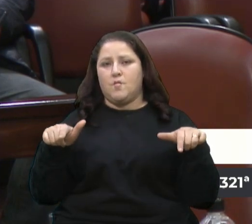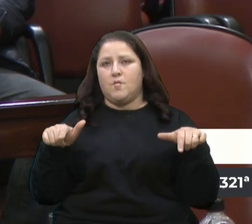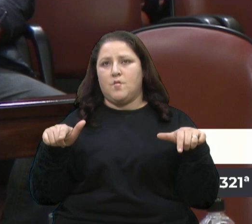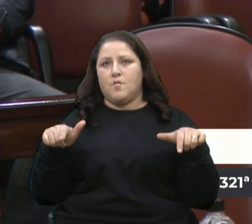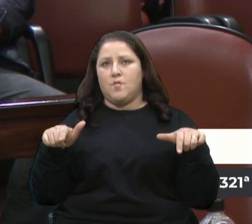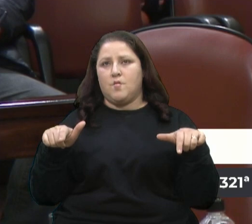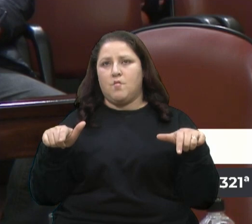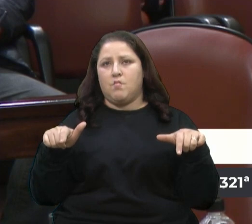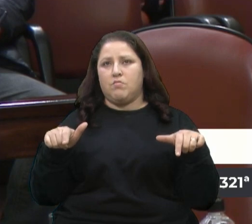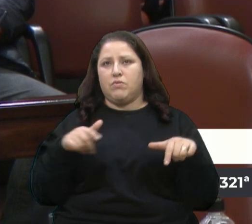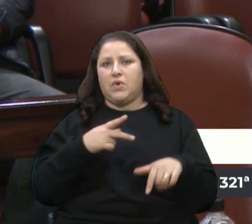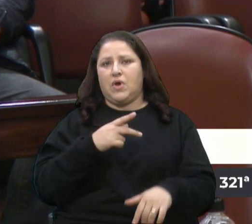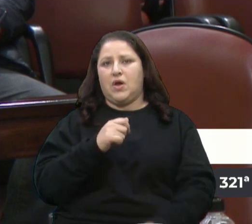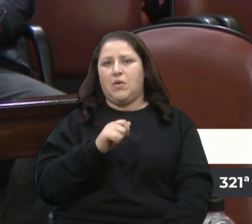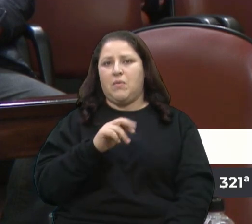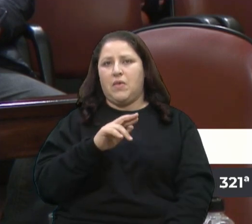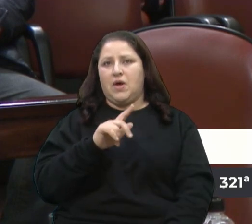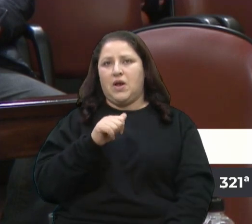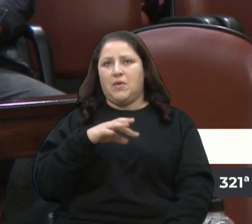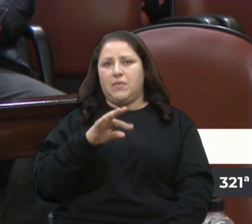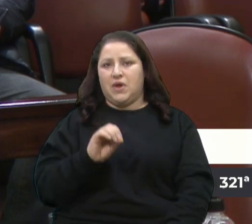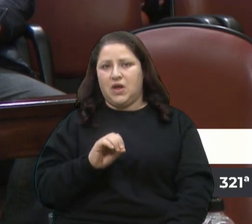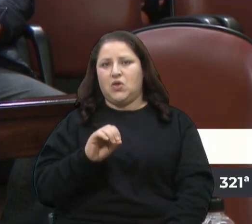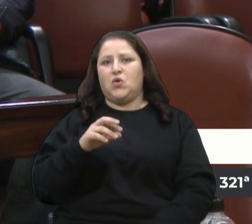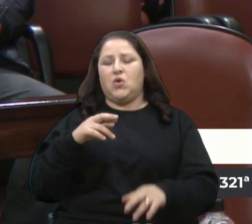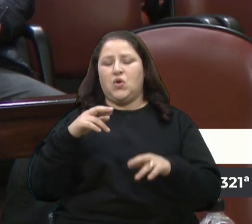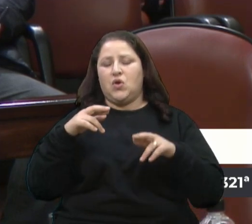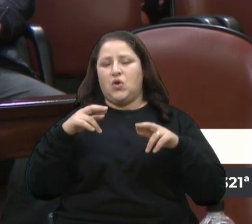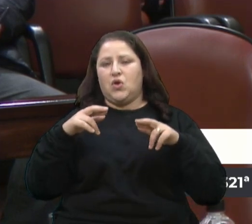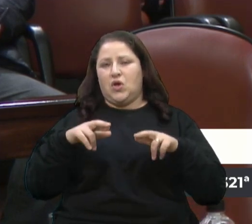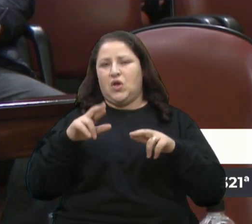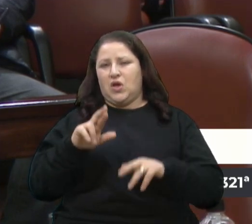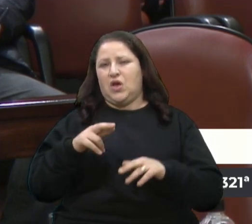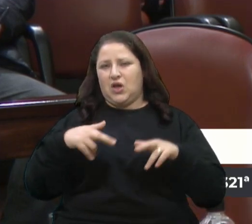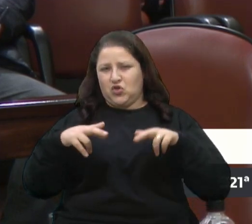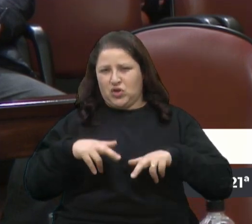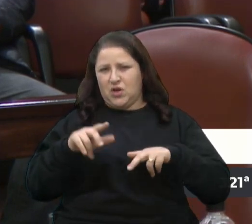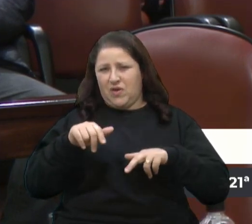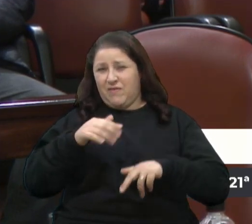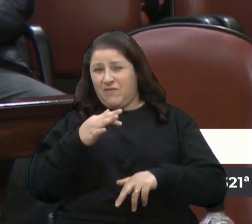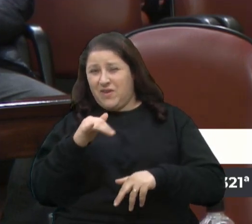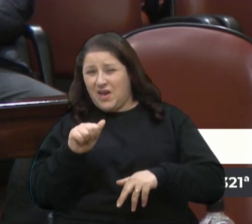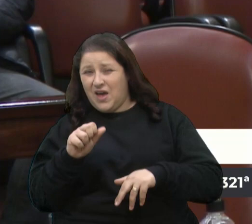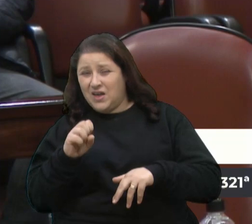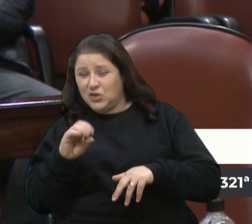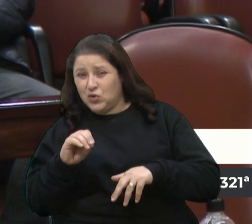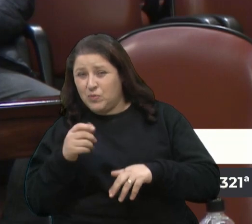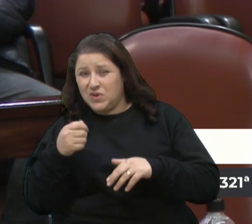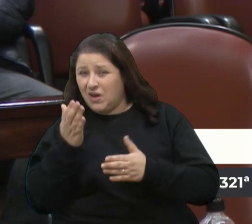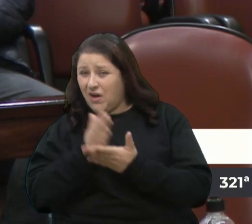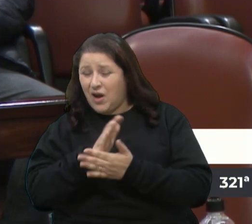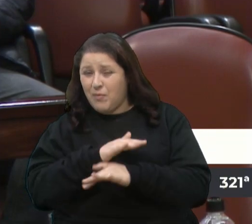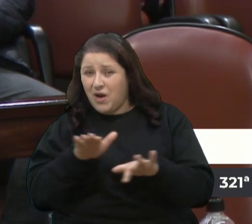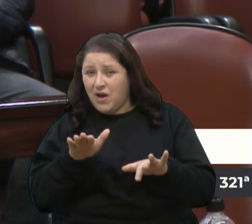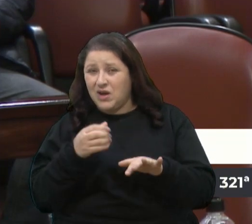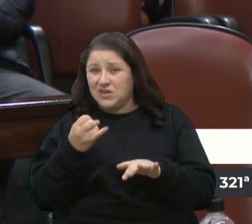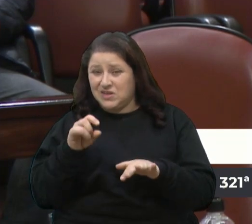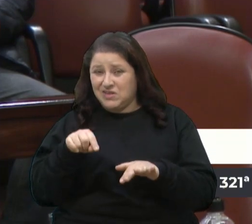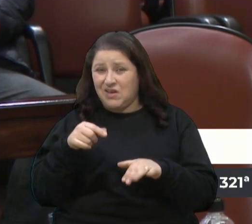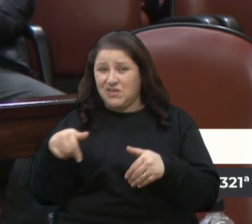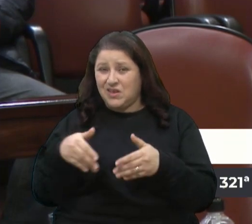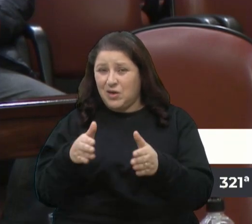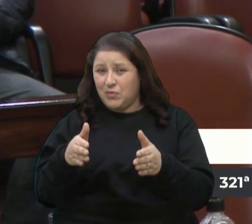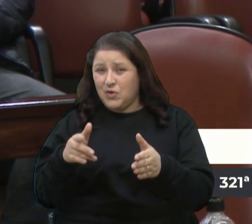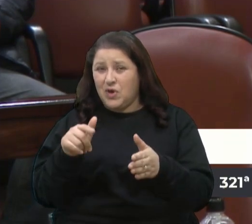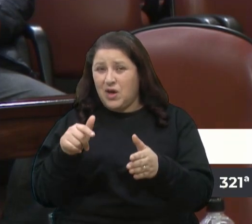esse parlamento regional é um fiasco, tem que acabar esse parlamento regional, que se é para ter esse norte aí, vereador Felipe Gremmelmaier, ser uma